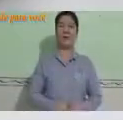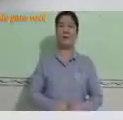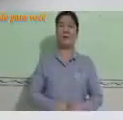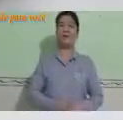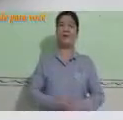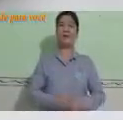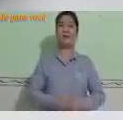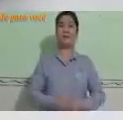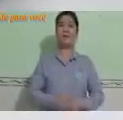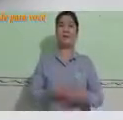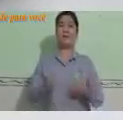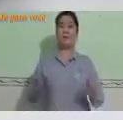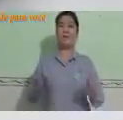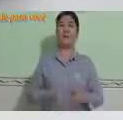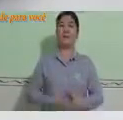fórmula.